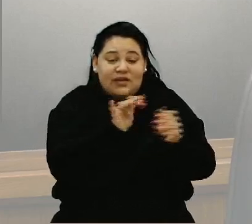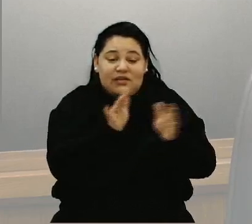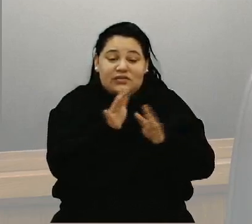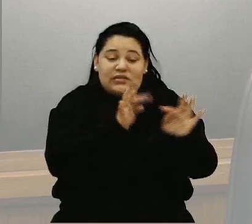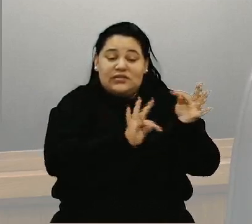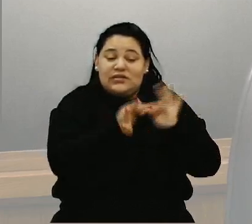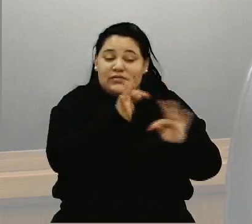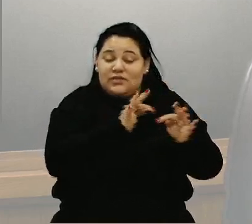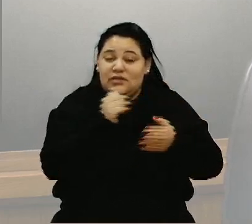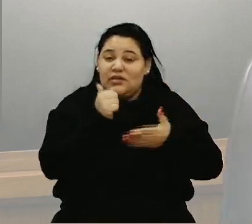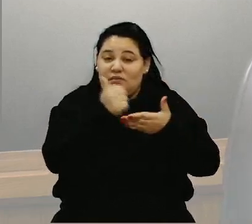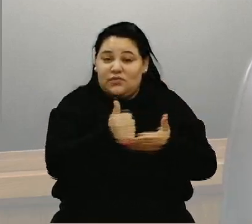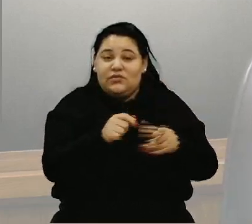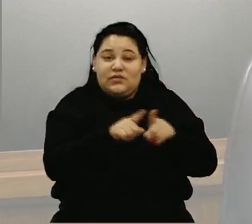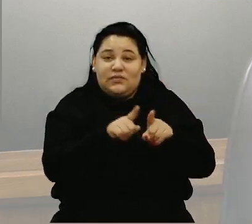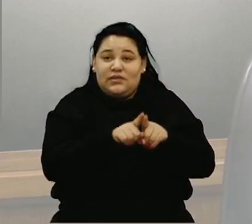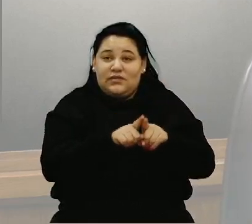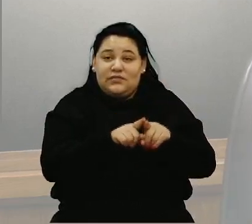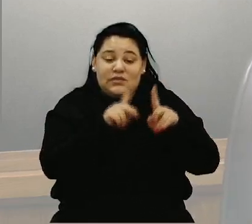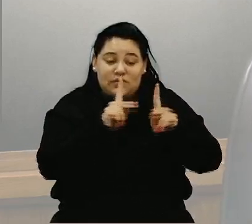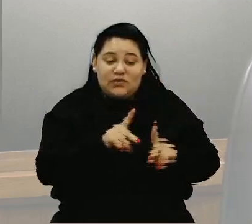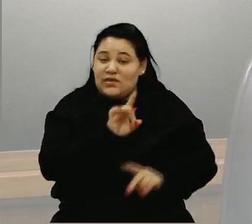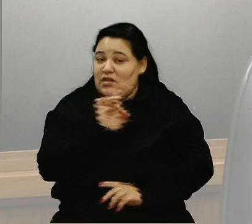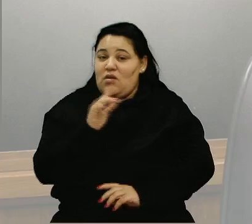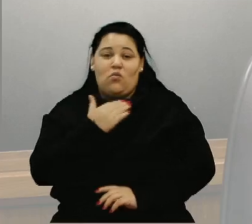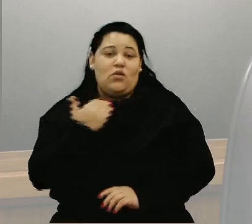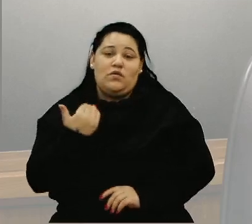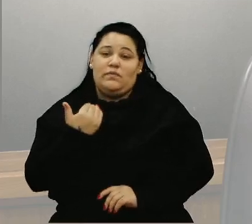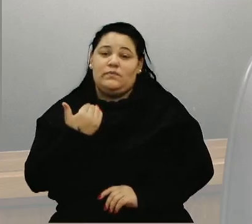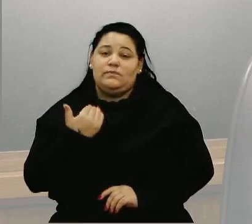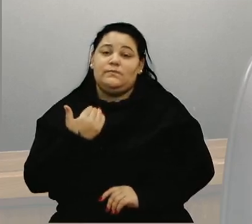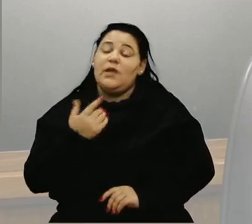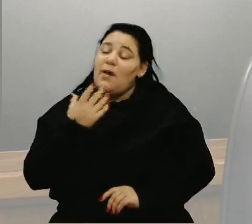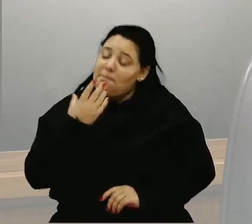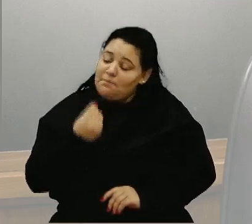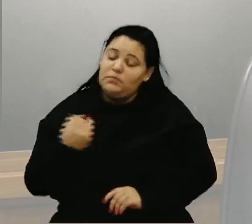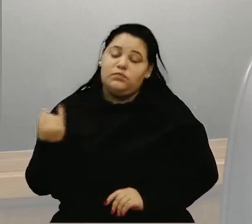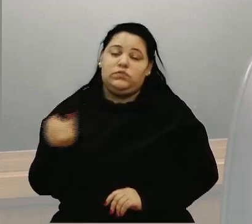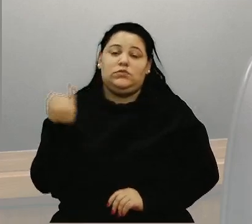suporte para os sobreviventes, é muito